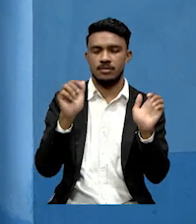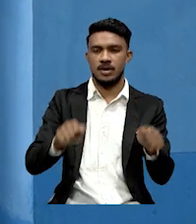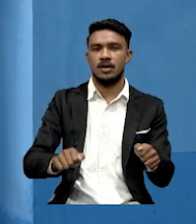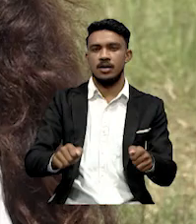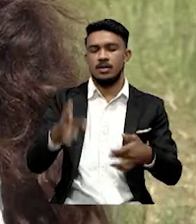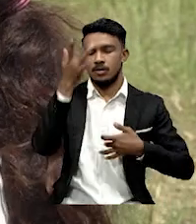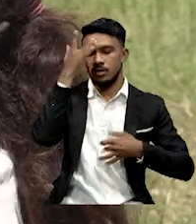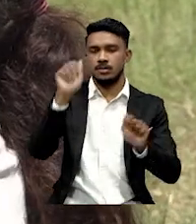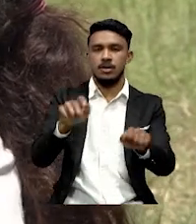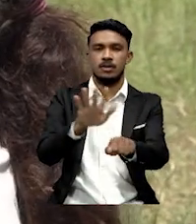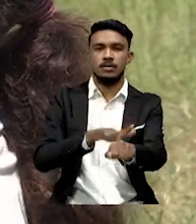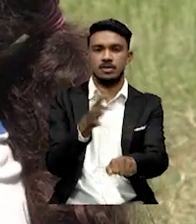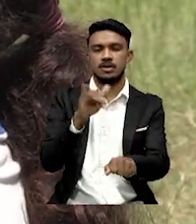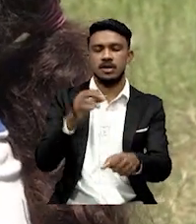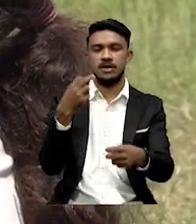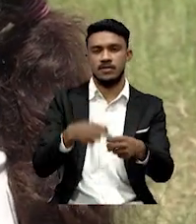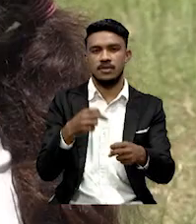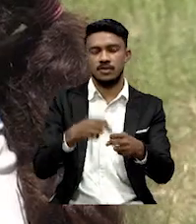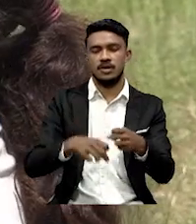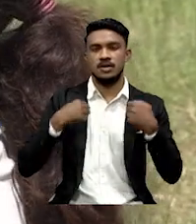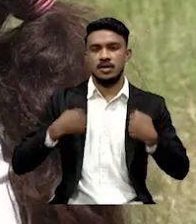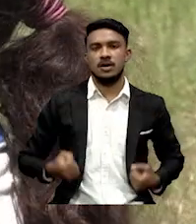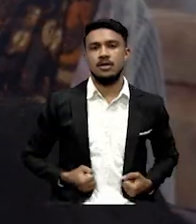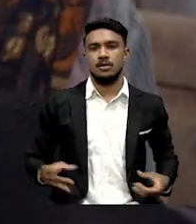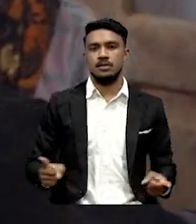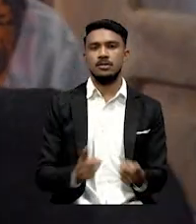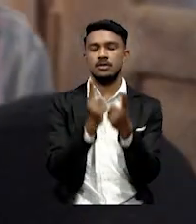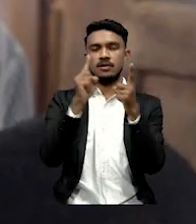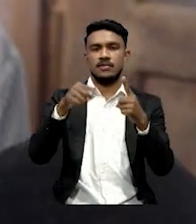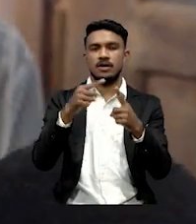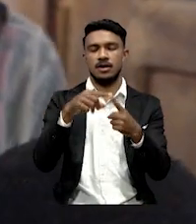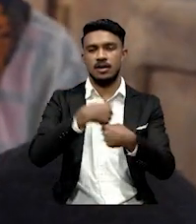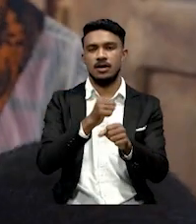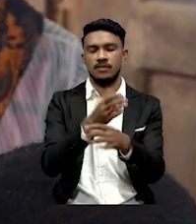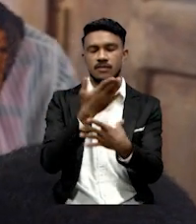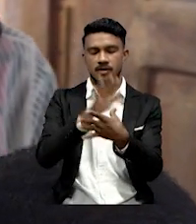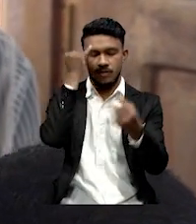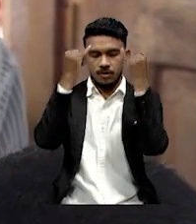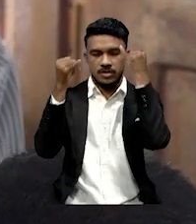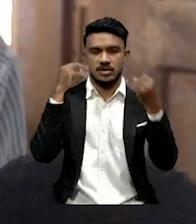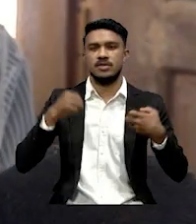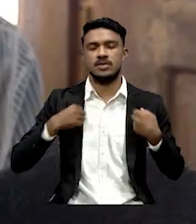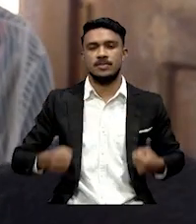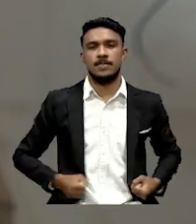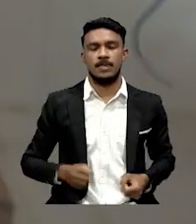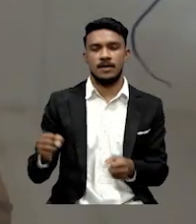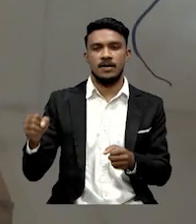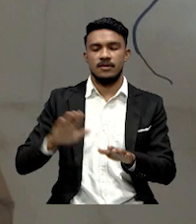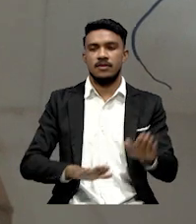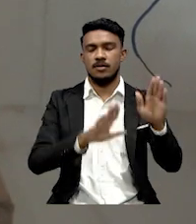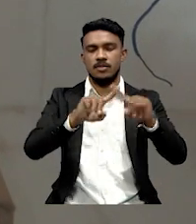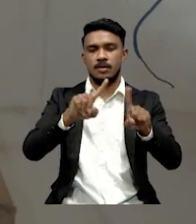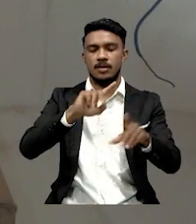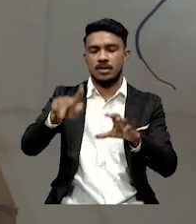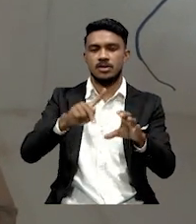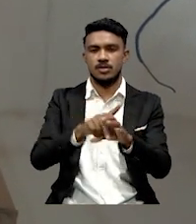bele conasira. Desafio nebe Centro Saúde ne Hasoro, mak bahira bahalo promoção saúde terreno. Mai be participação